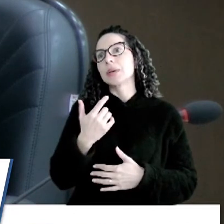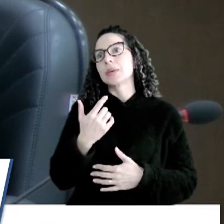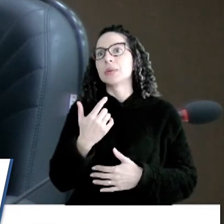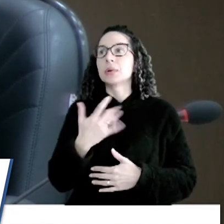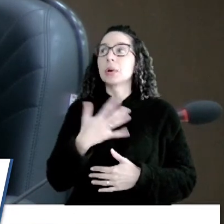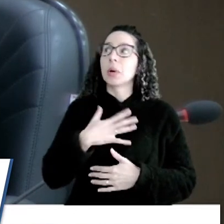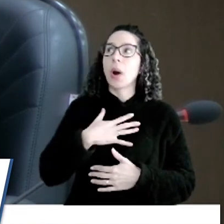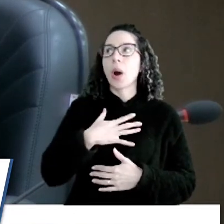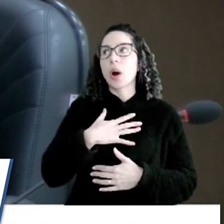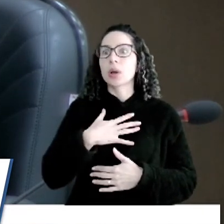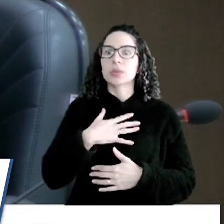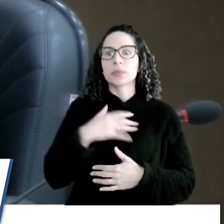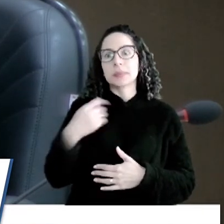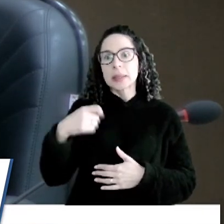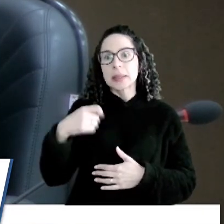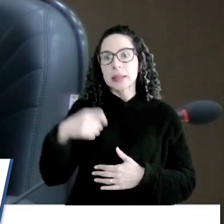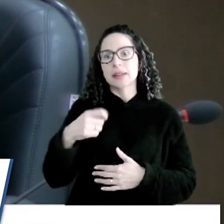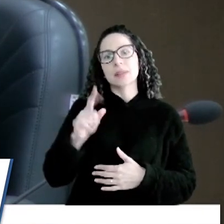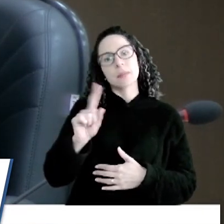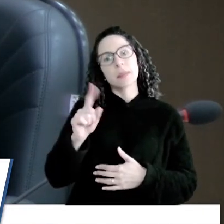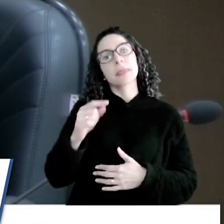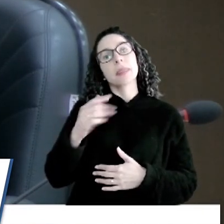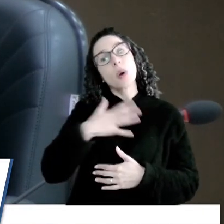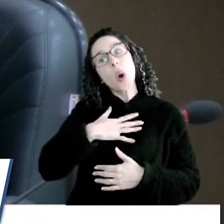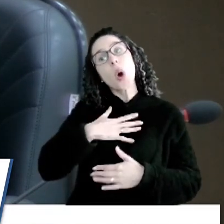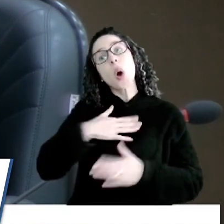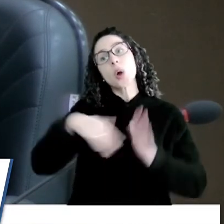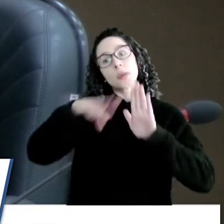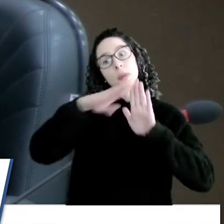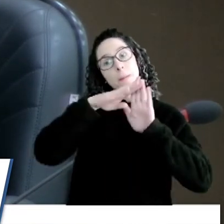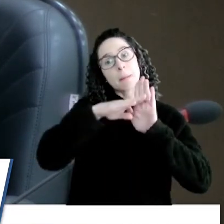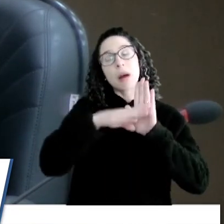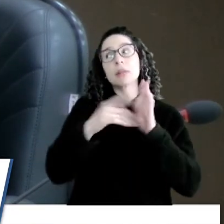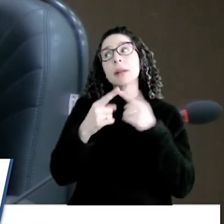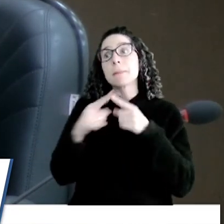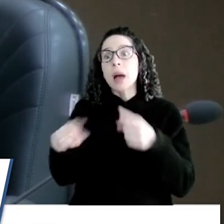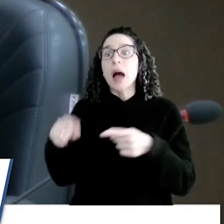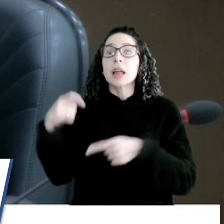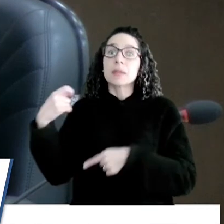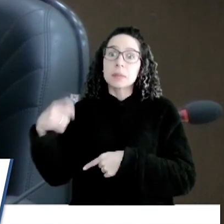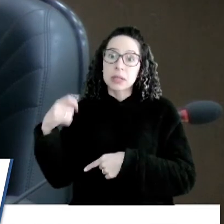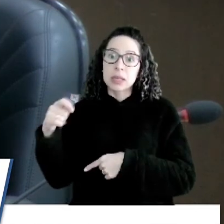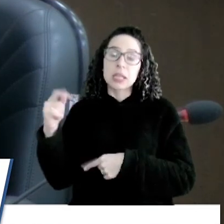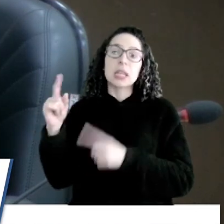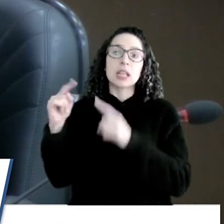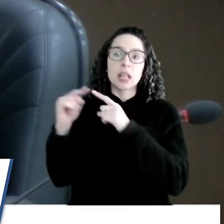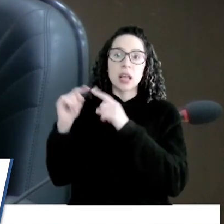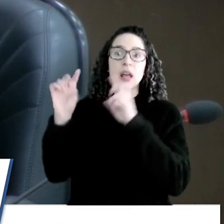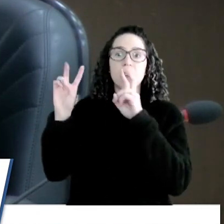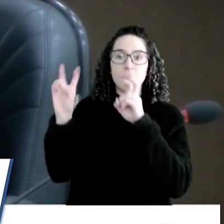assim. Eu prefiro que vá para a pauta. Mas quando há o sentido de urgência,